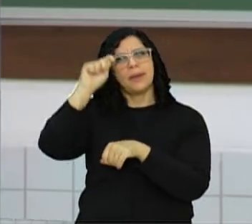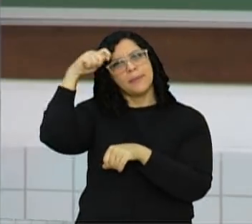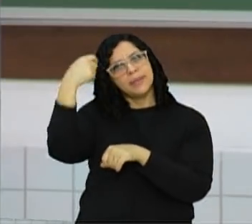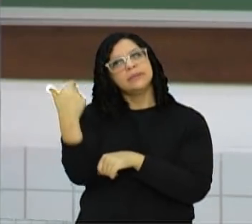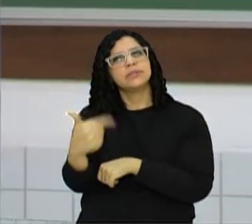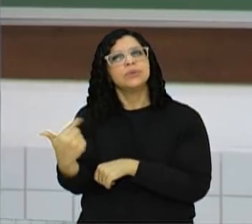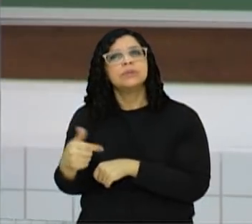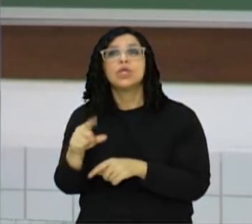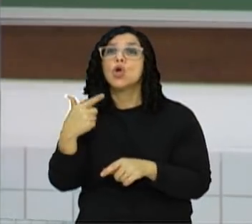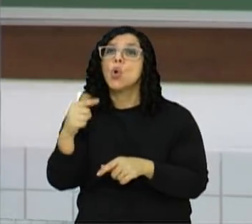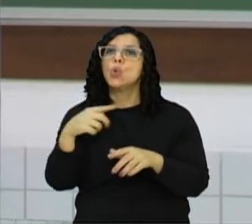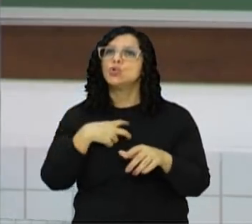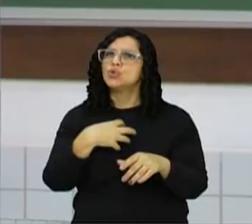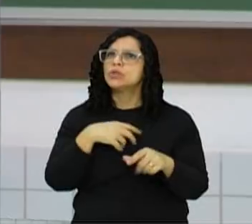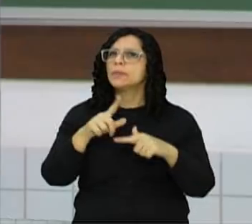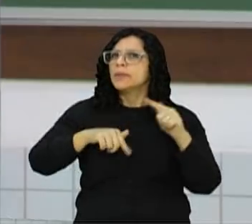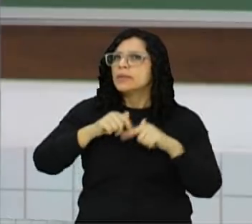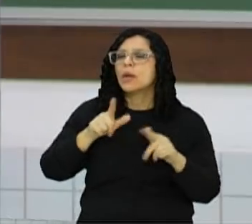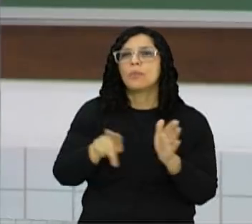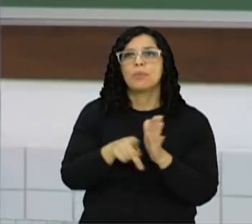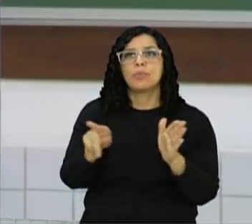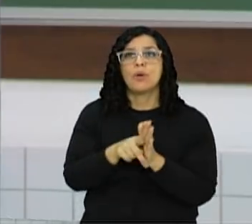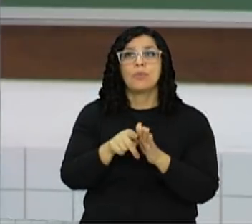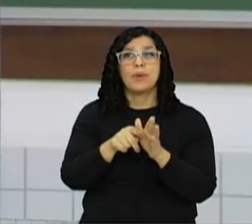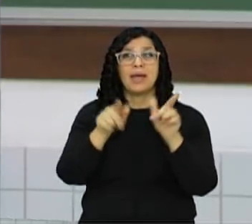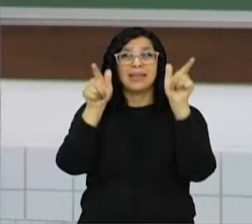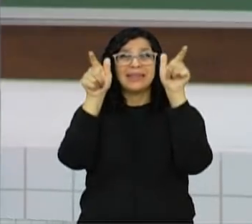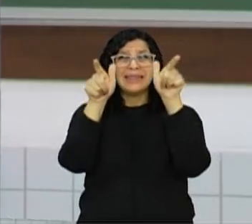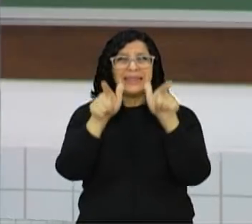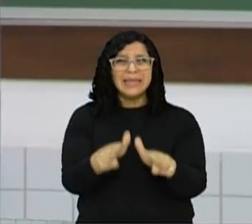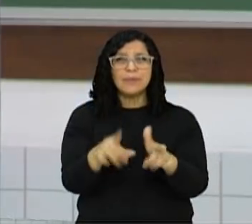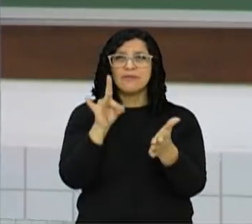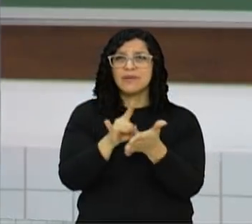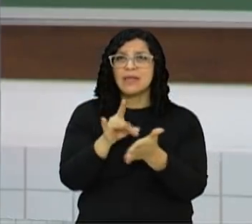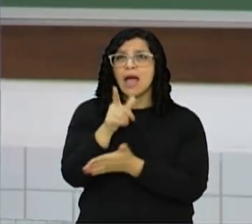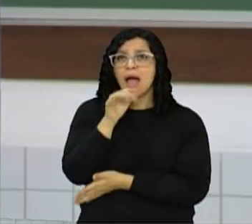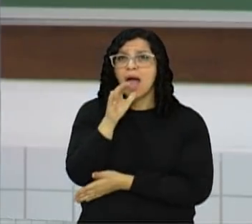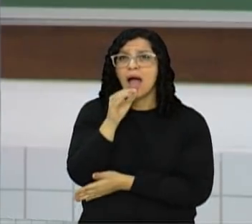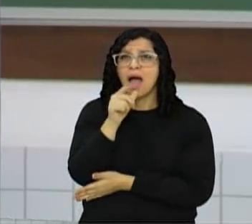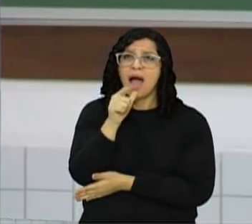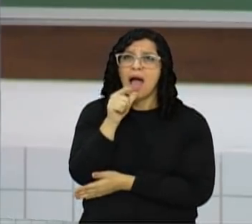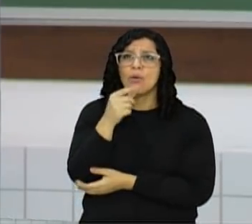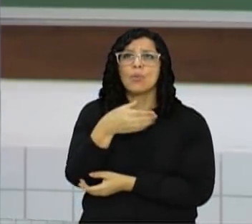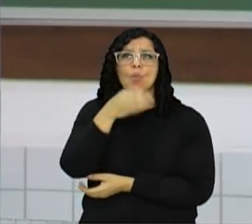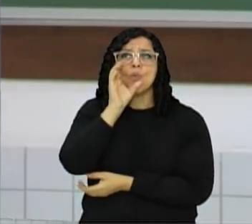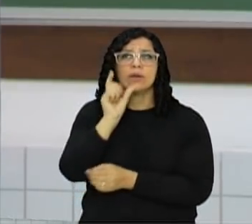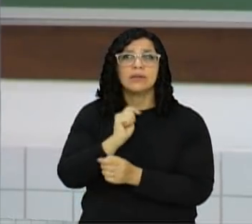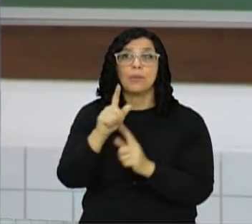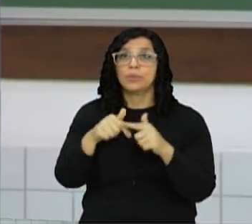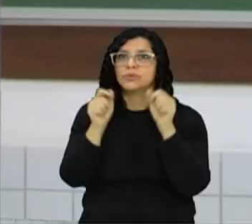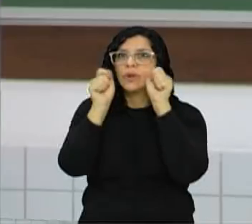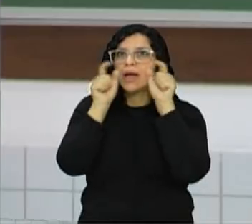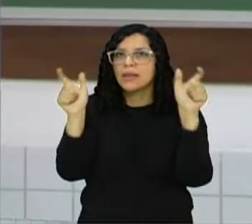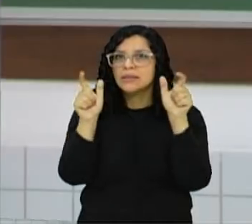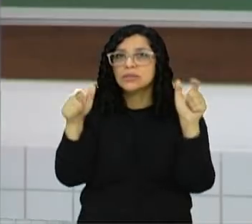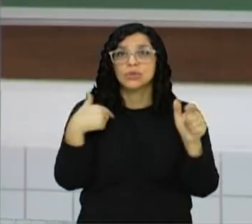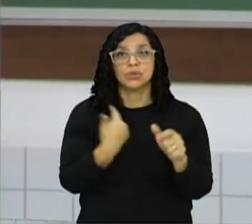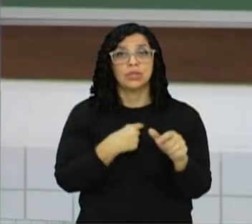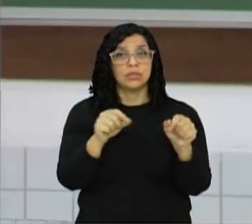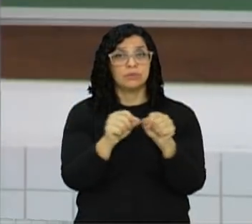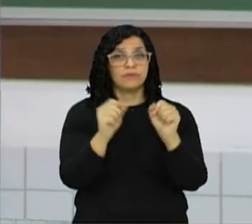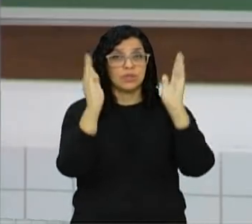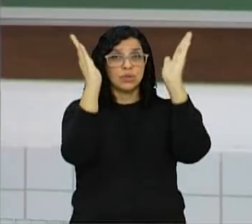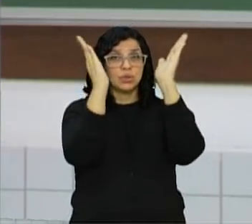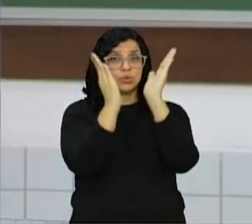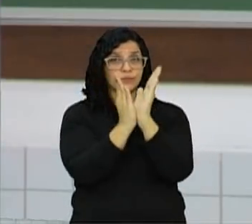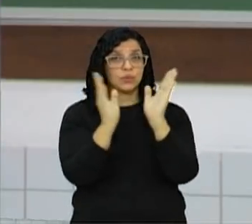ter outras estruturas para deixar essa água mais pura para beber. Por isso, aqui é meu alerta, nós vamos construir